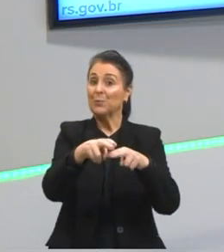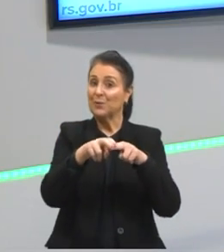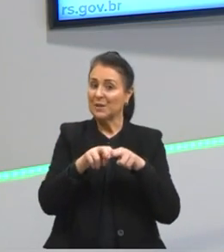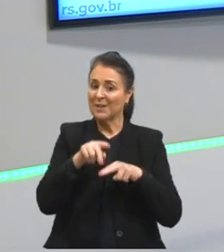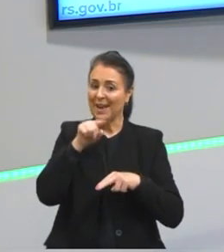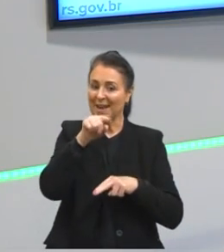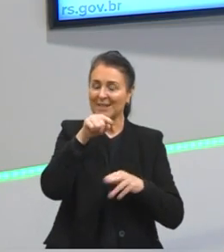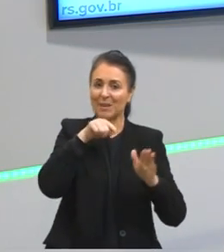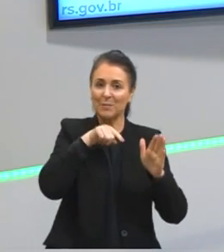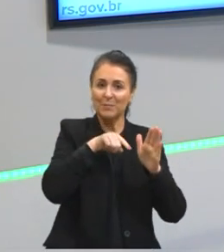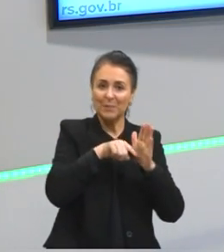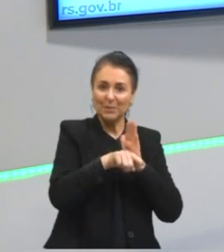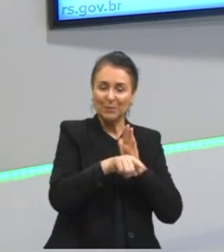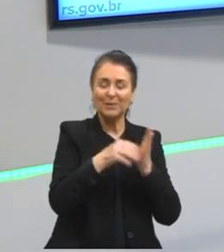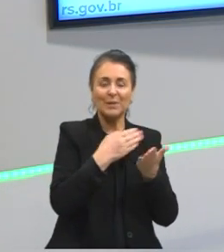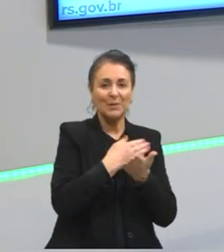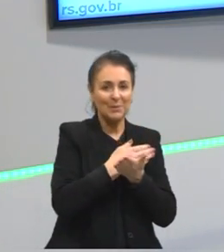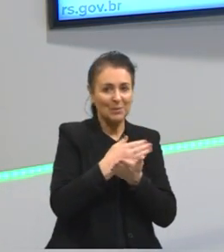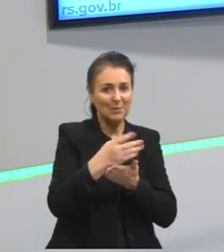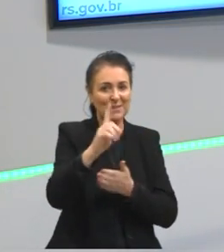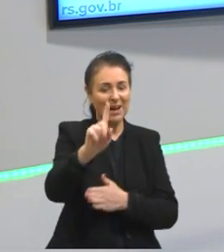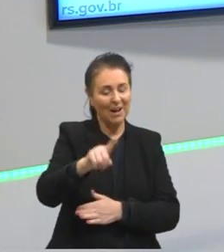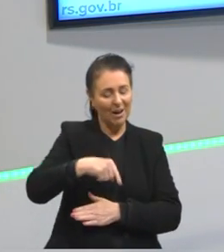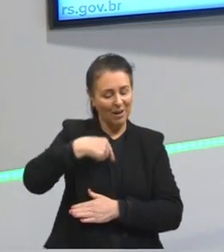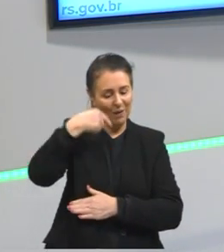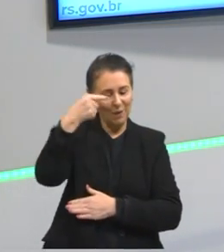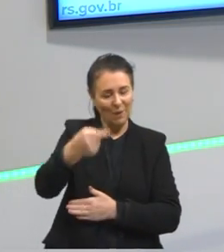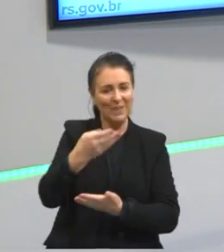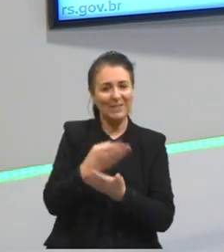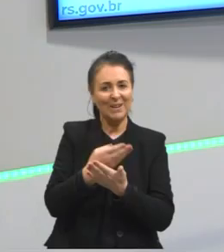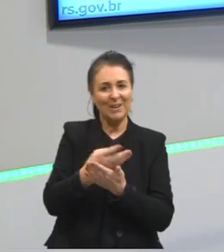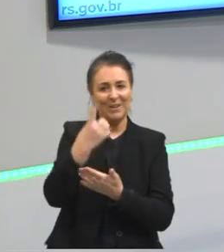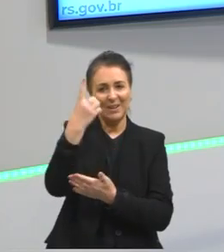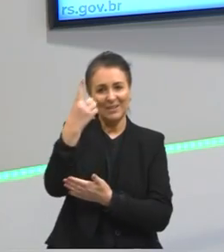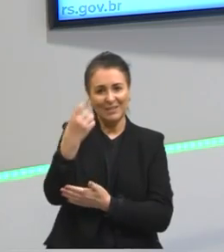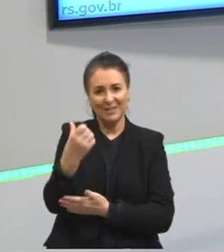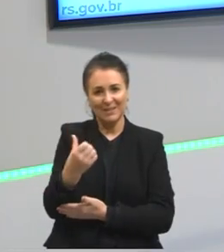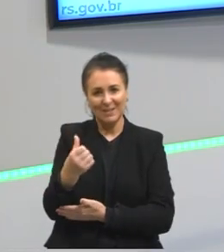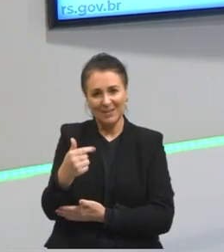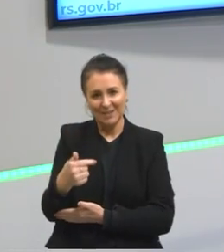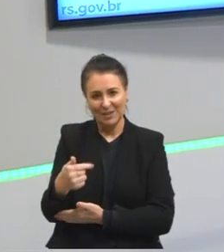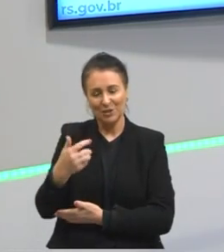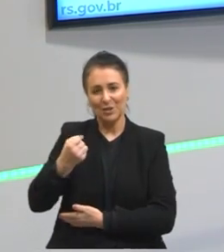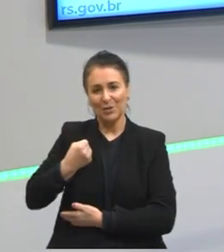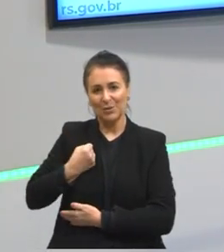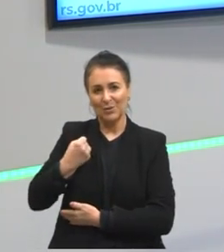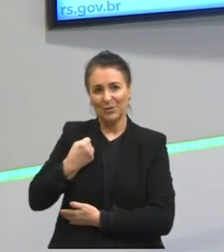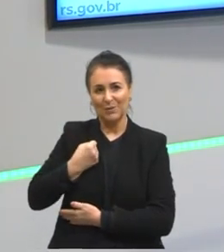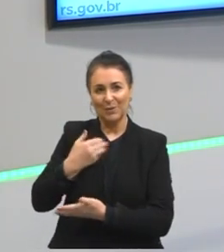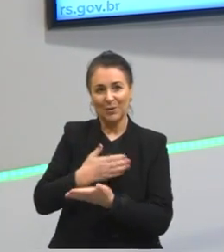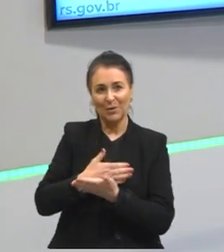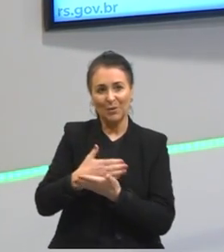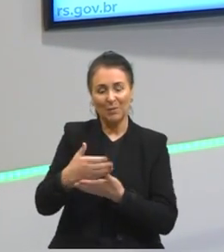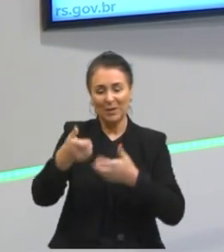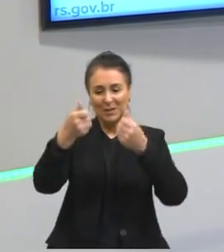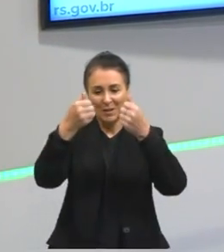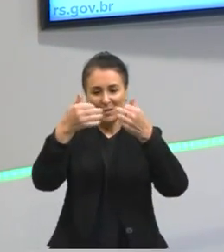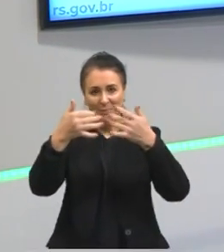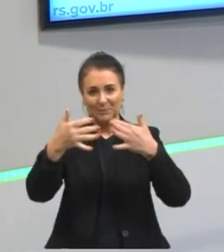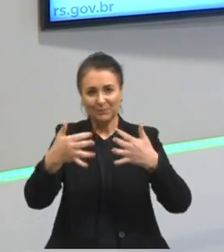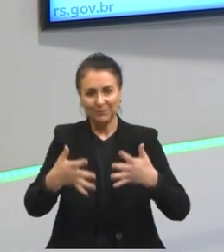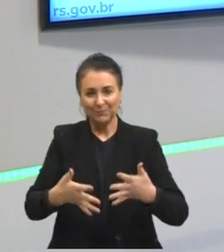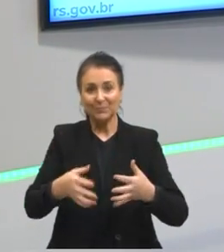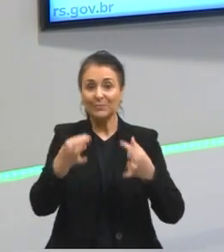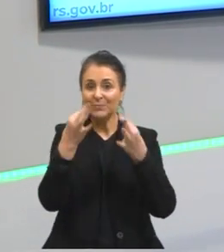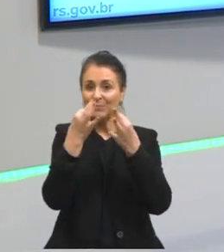que a gente vai iniciar a nossa próxima aula, que é a aula 17. Que a gente começa falando um pouquinho sobre